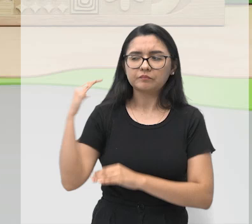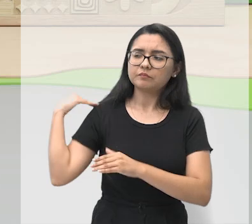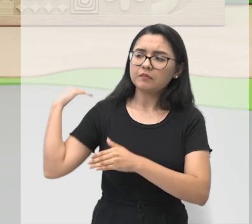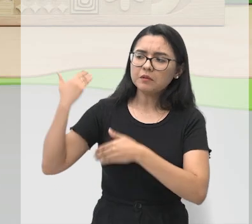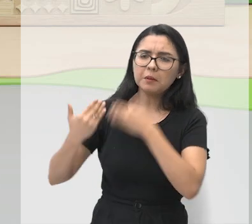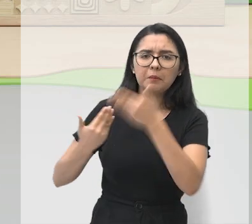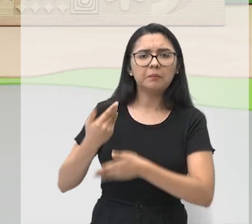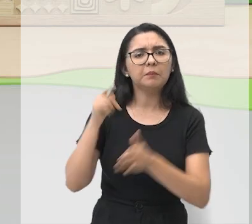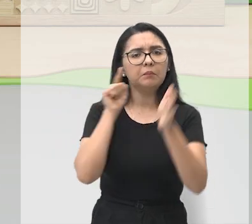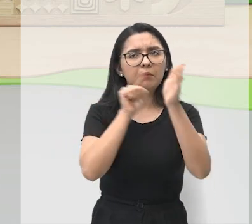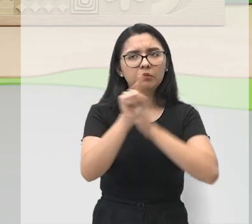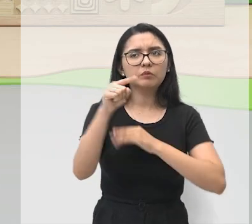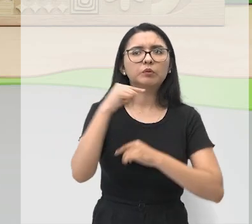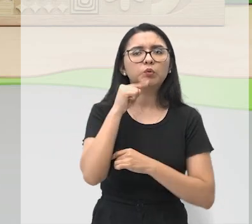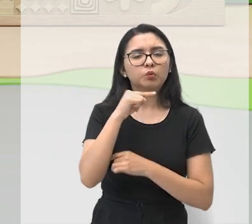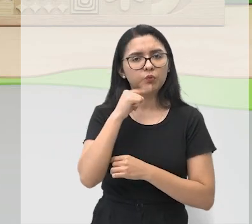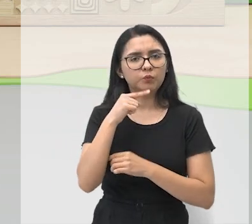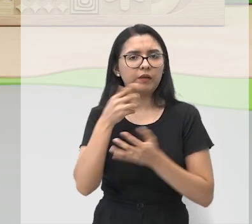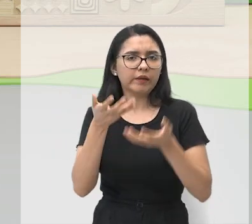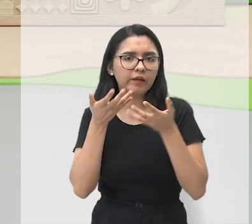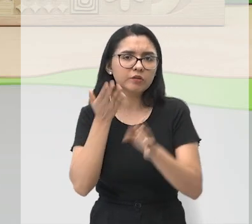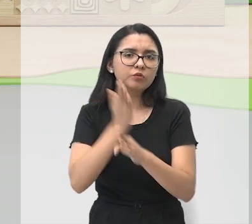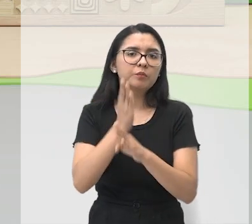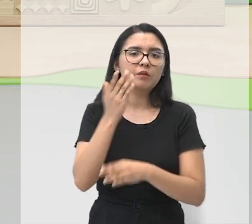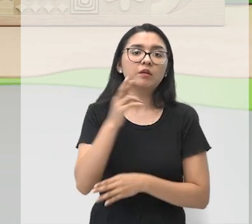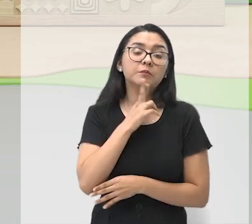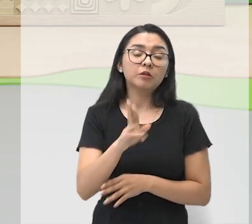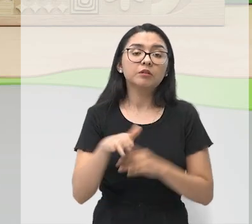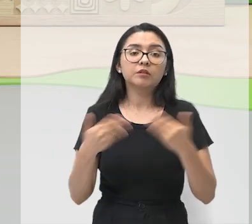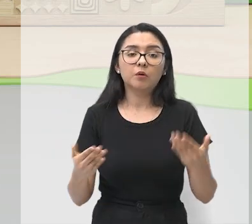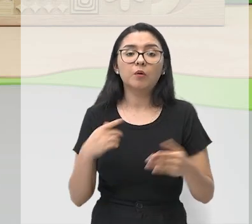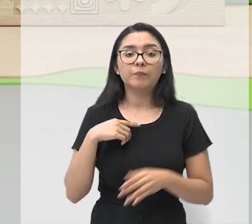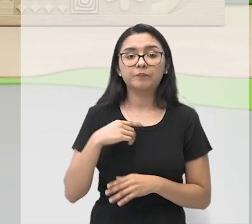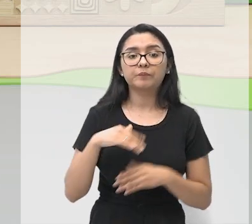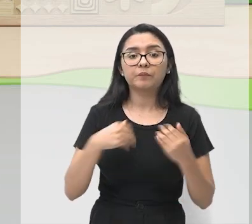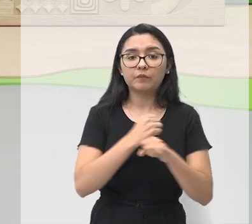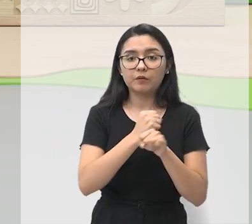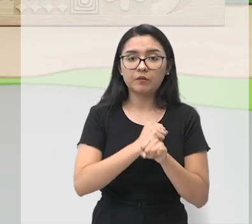longo das civilizações. E em